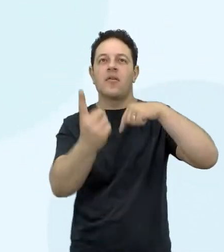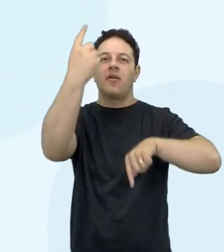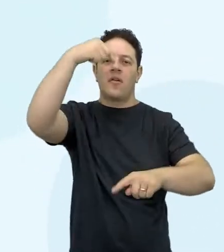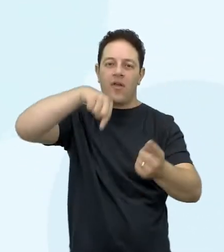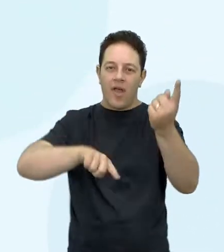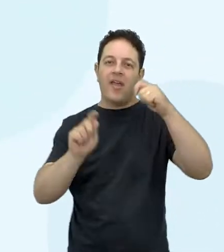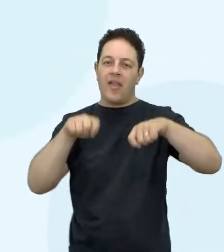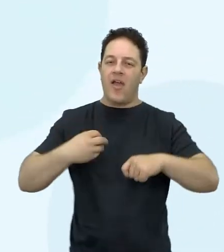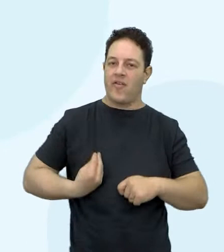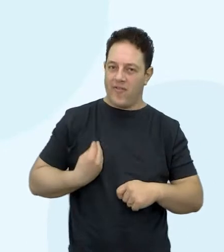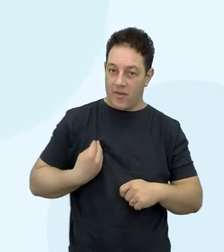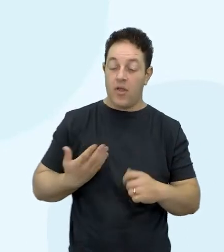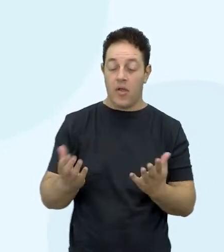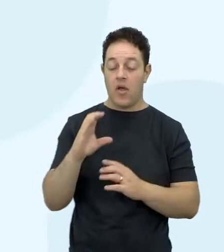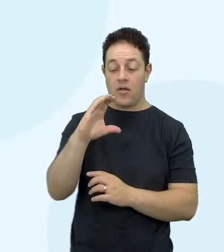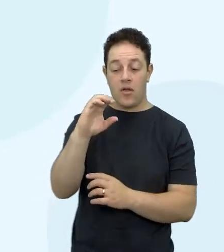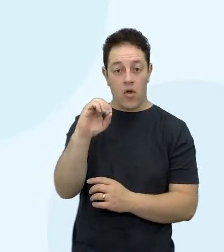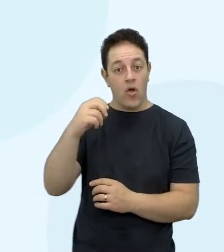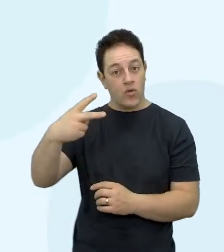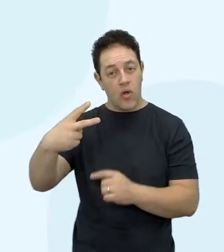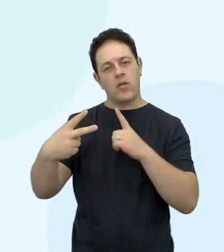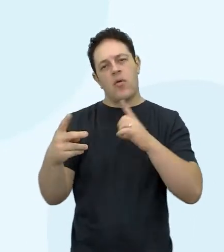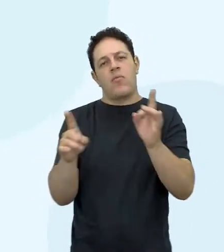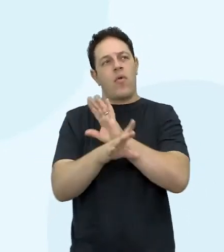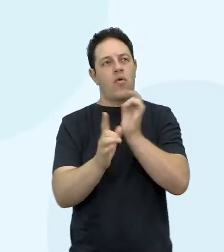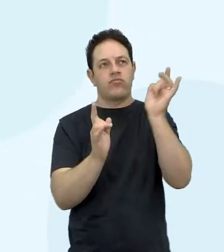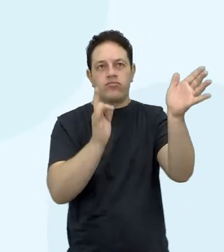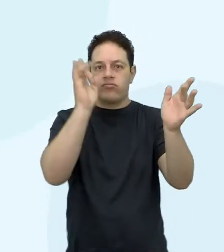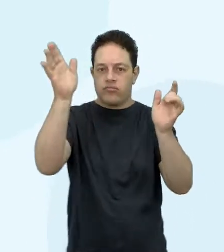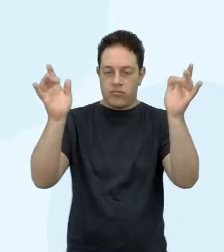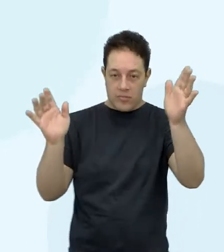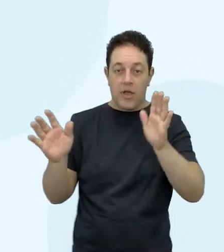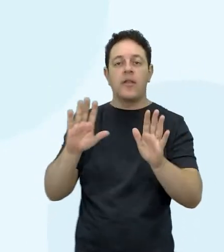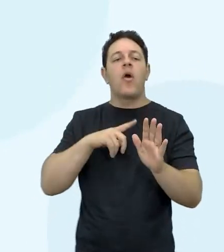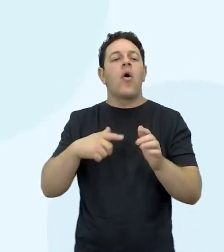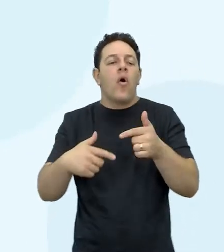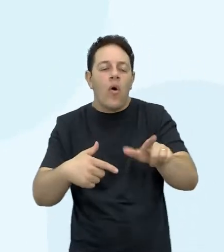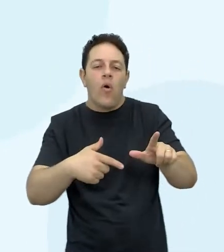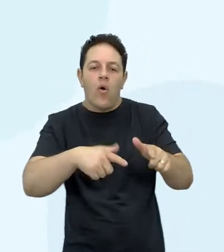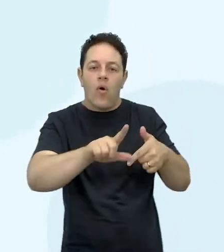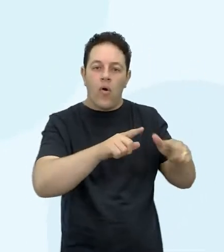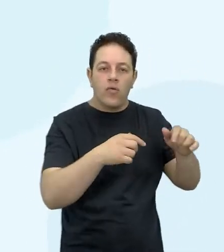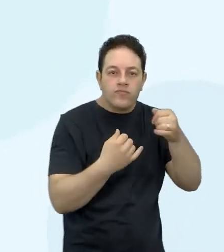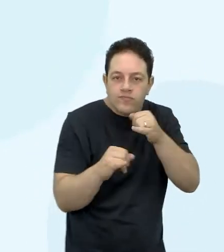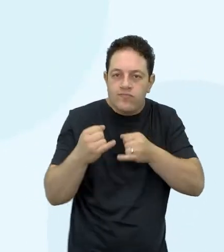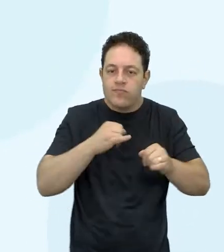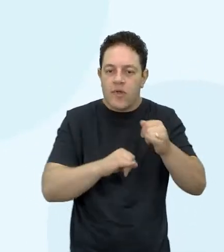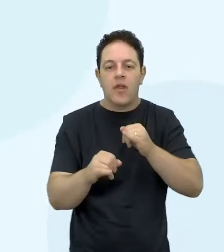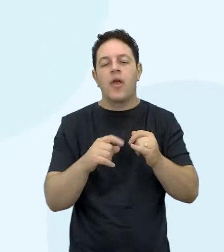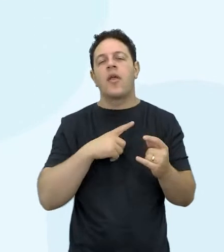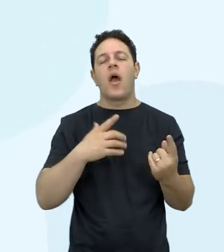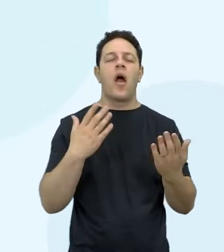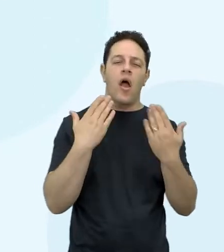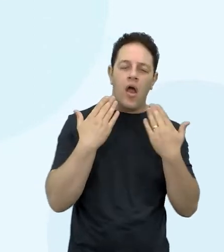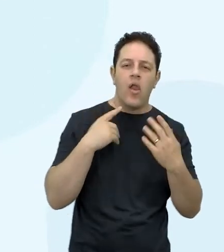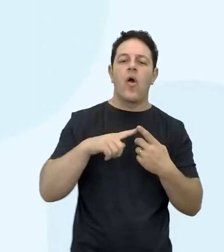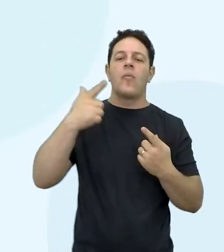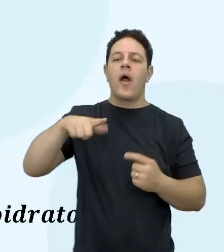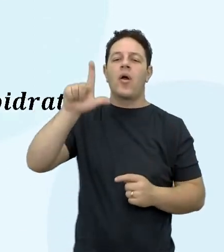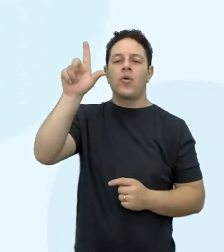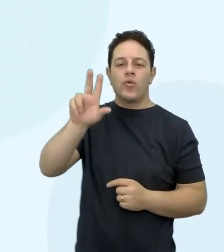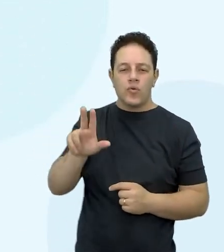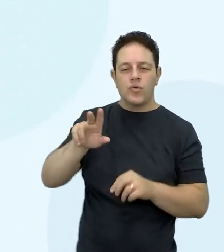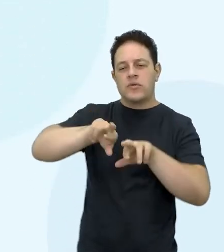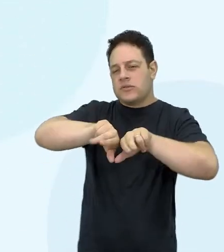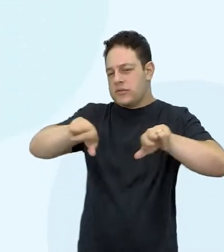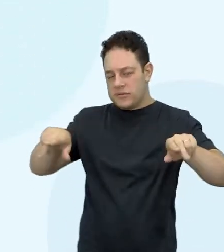ter o CO2, ele já está aí na natureza. Tem outros tipos de energia, né? Além de calor, tem luz e tantas